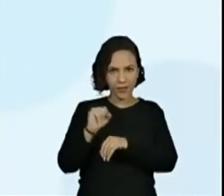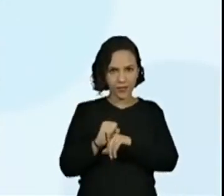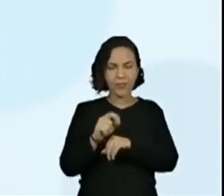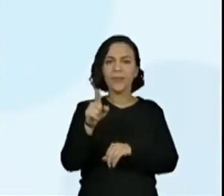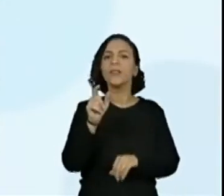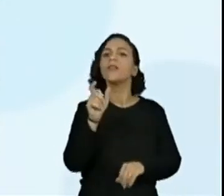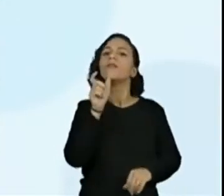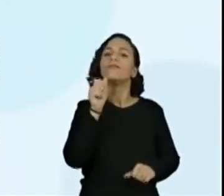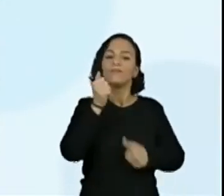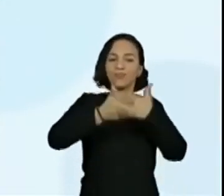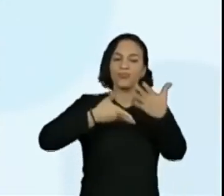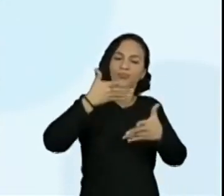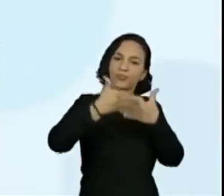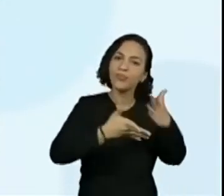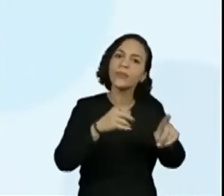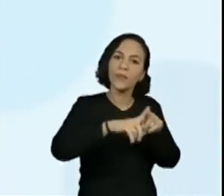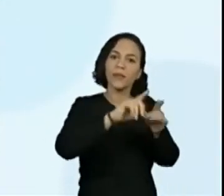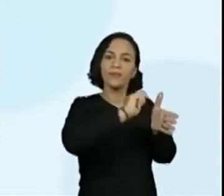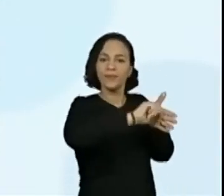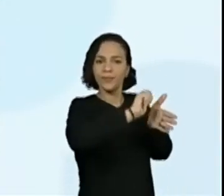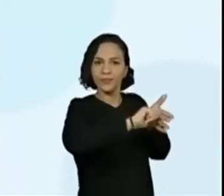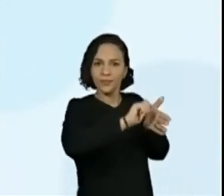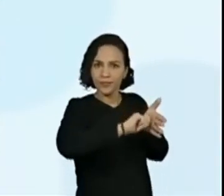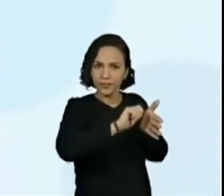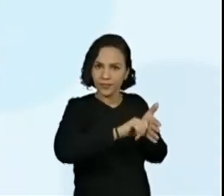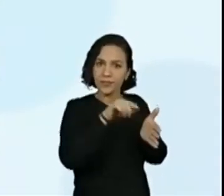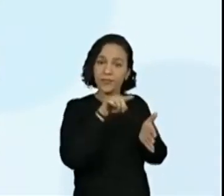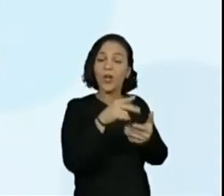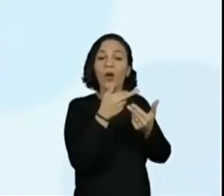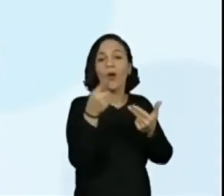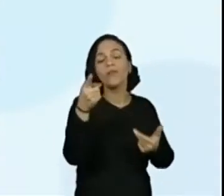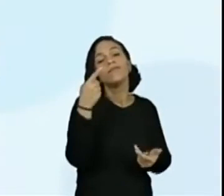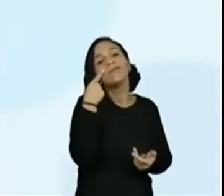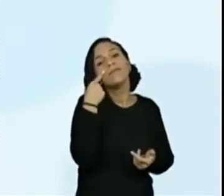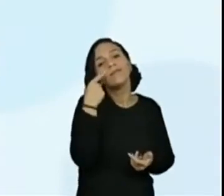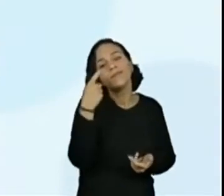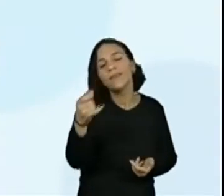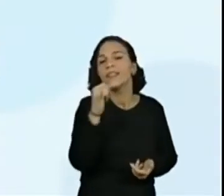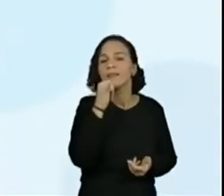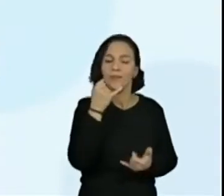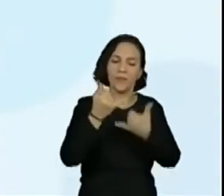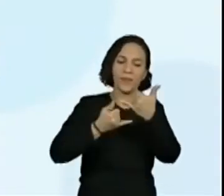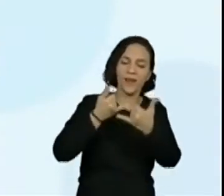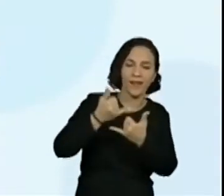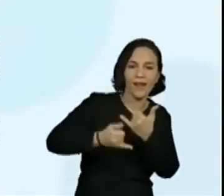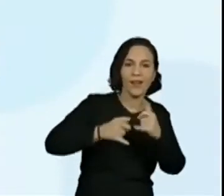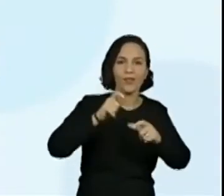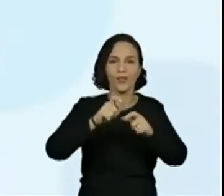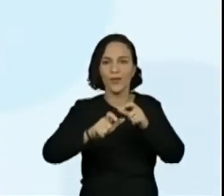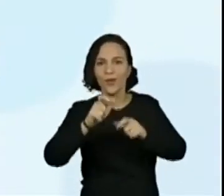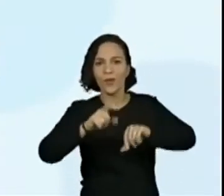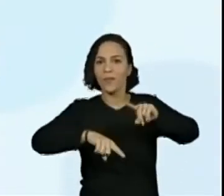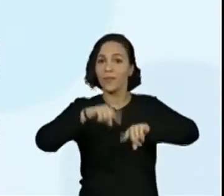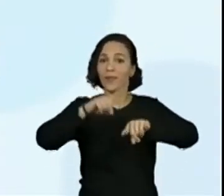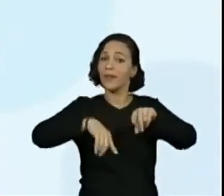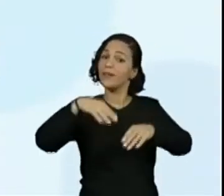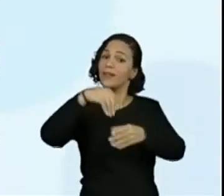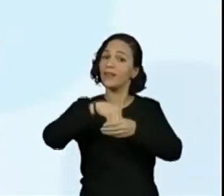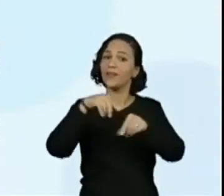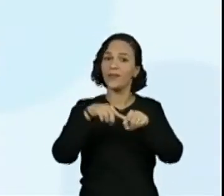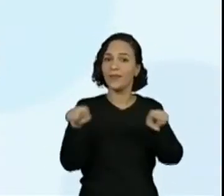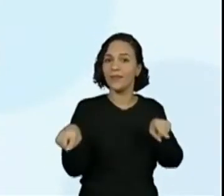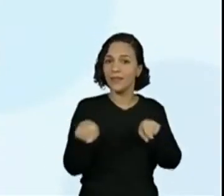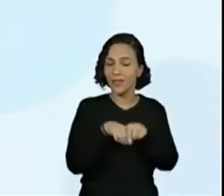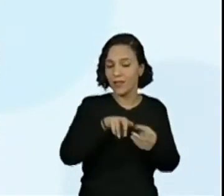verbais e simbólicos em situações de seu interesse, como jogos, brincadeiras, materiais da sala de aula,